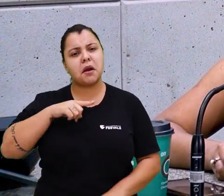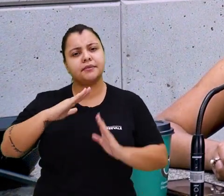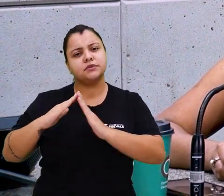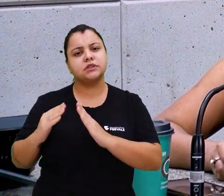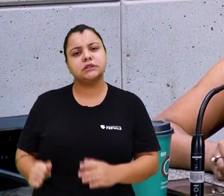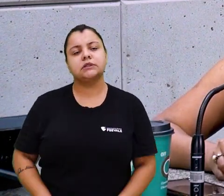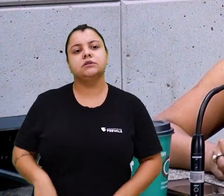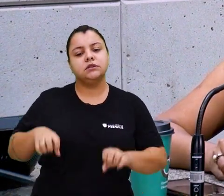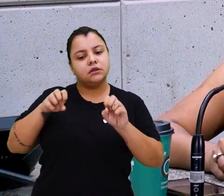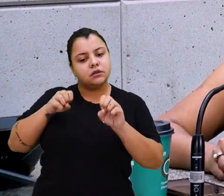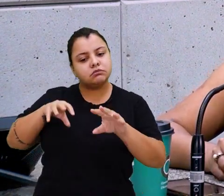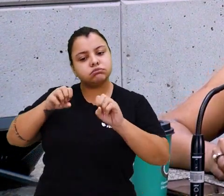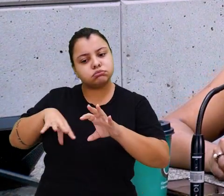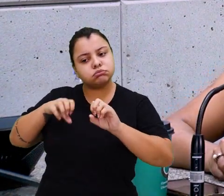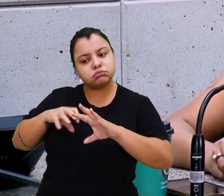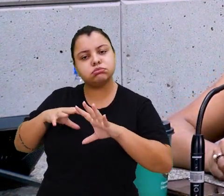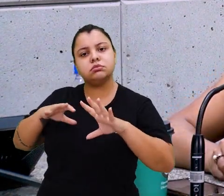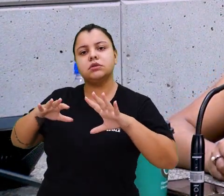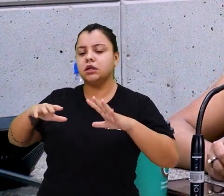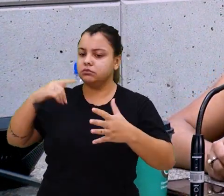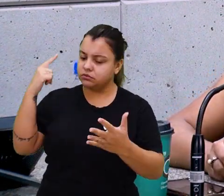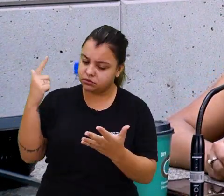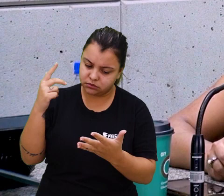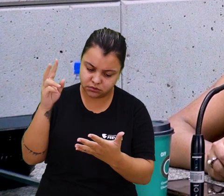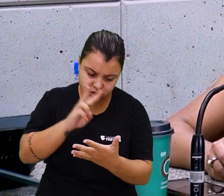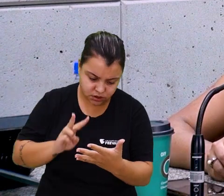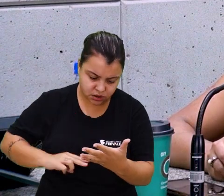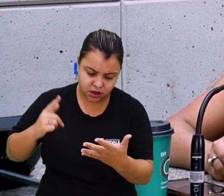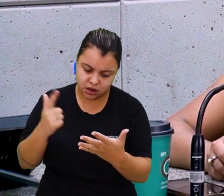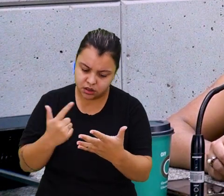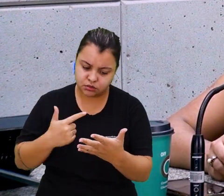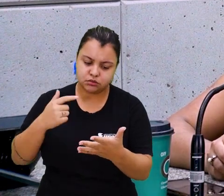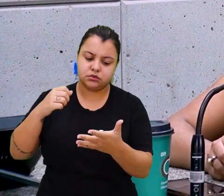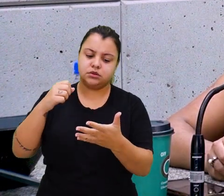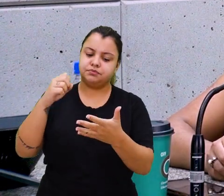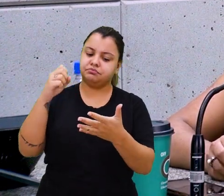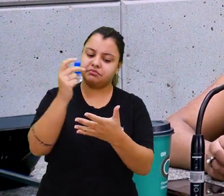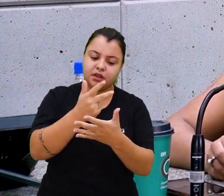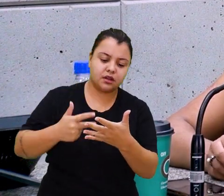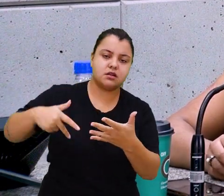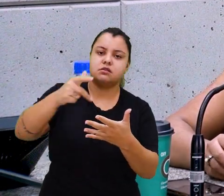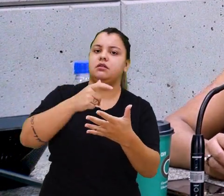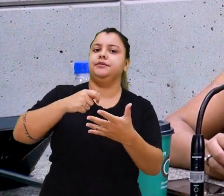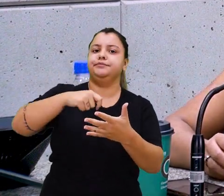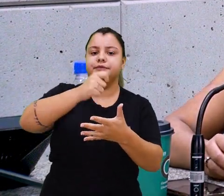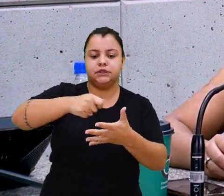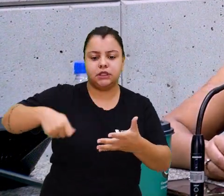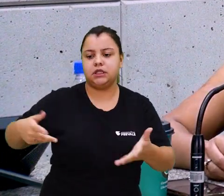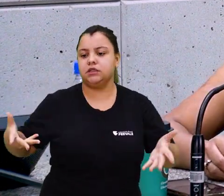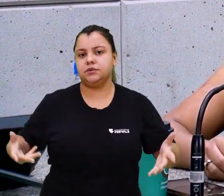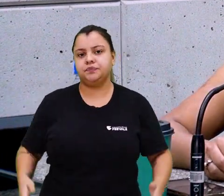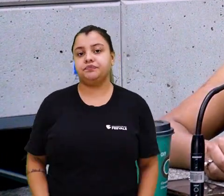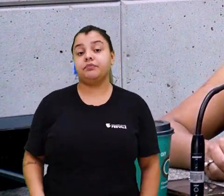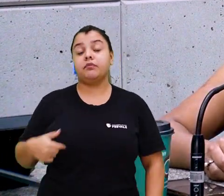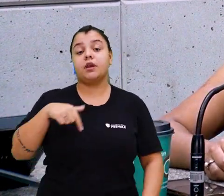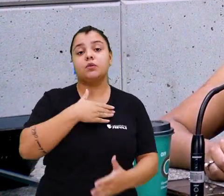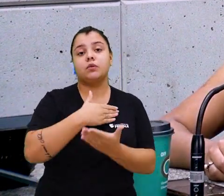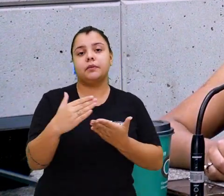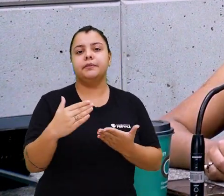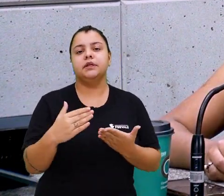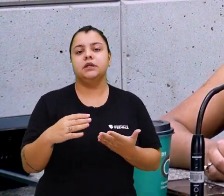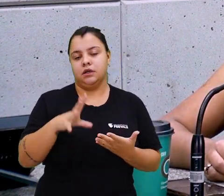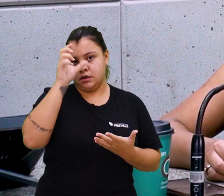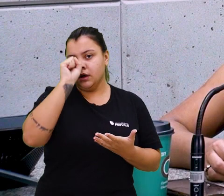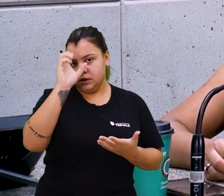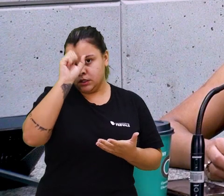fui muito estimulado desde cedo a leitura a escrita a pintura tanto é que assim eu comecei a ler